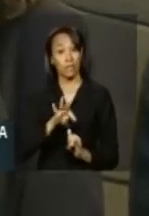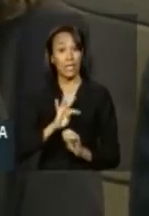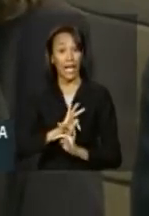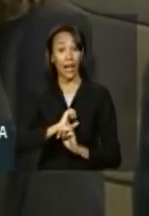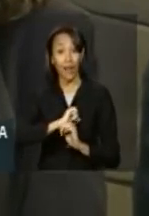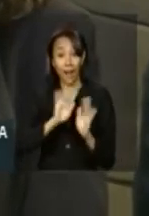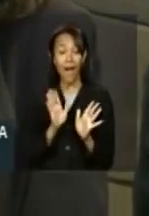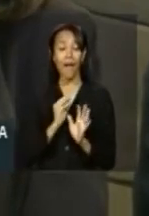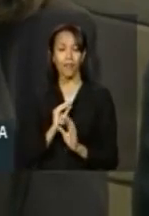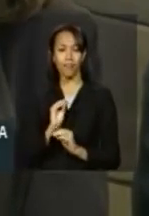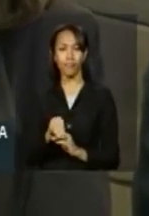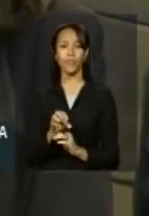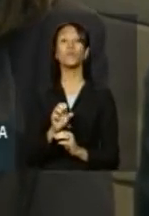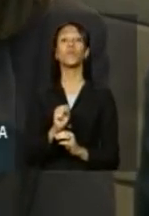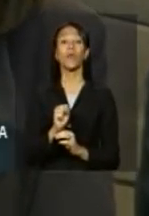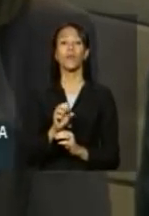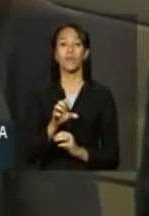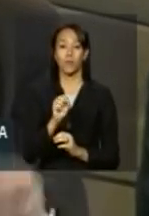disponíveis aí